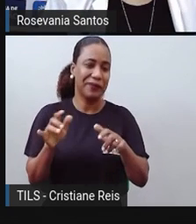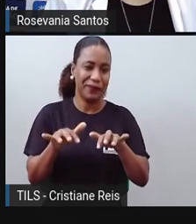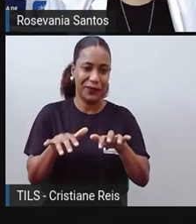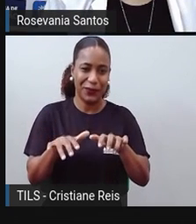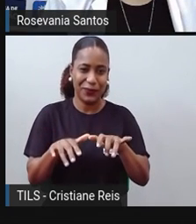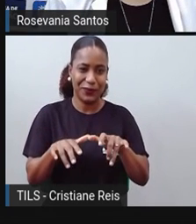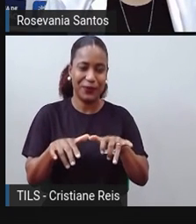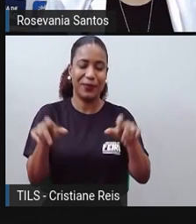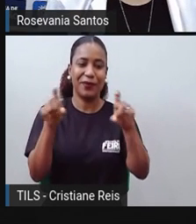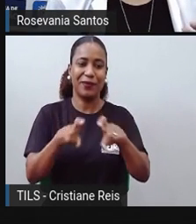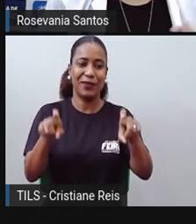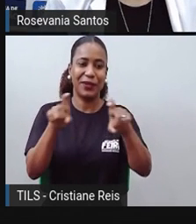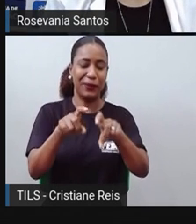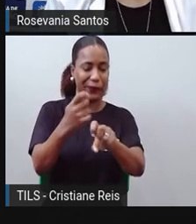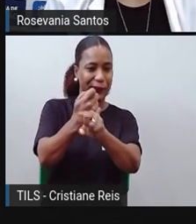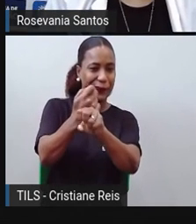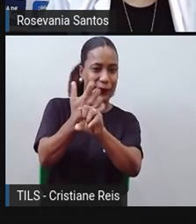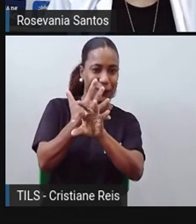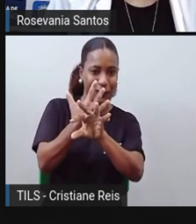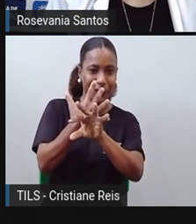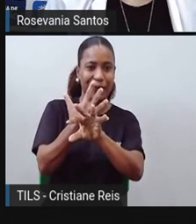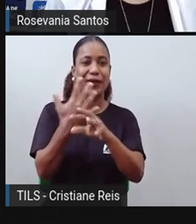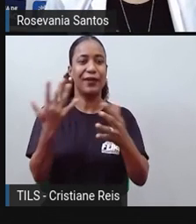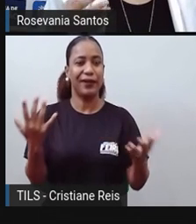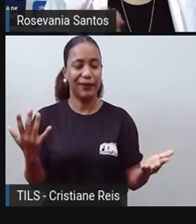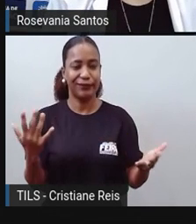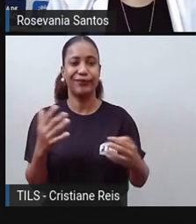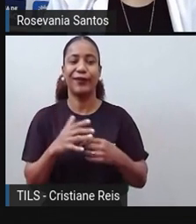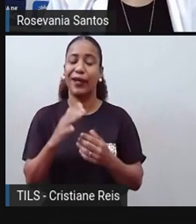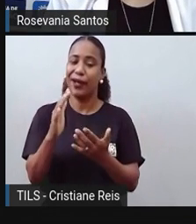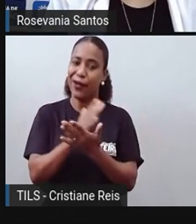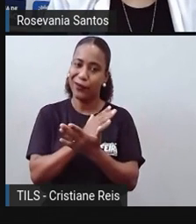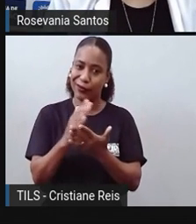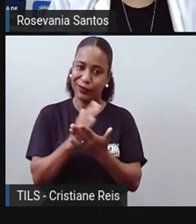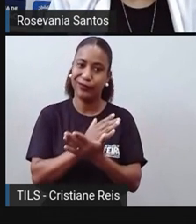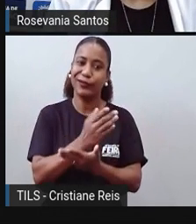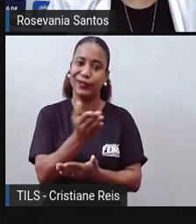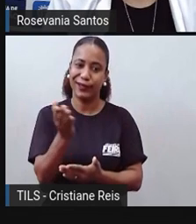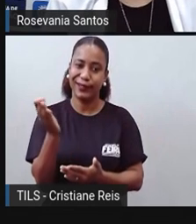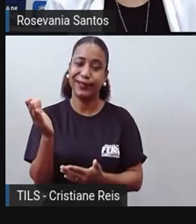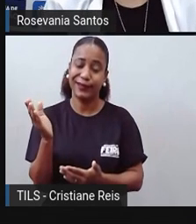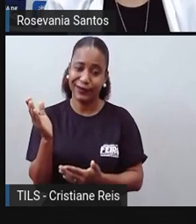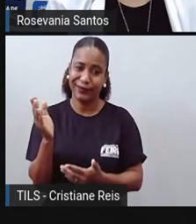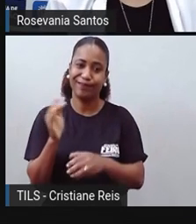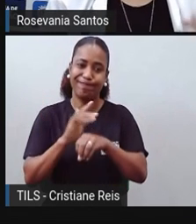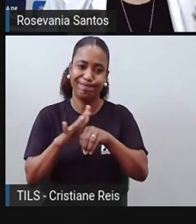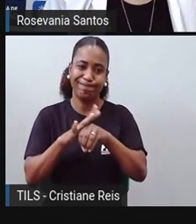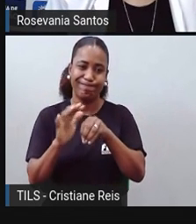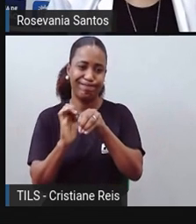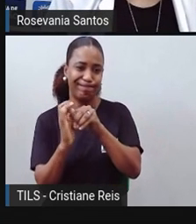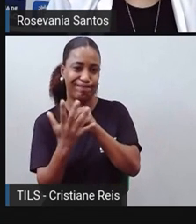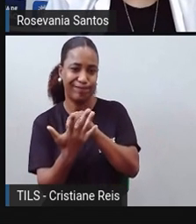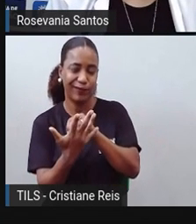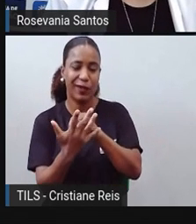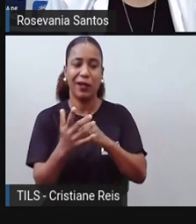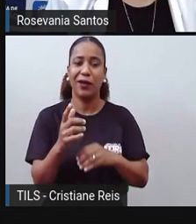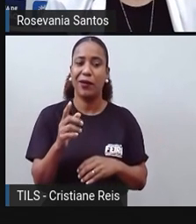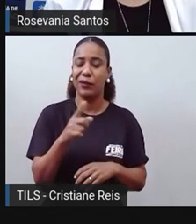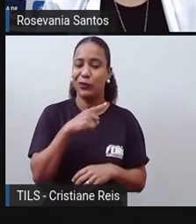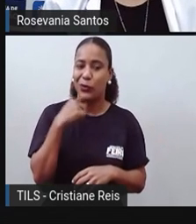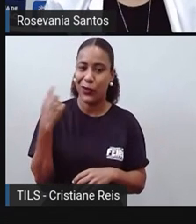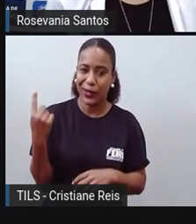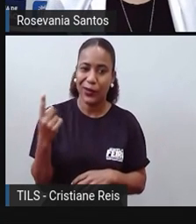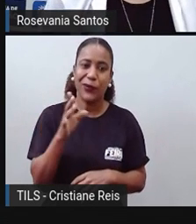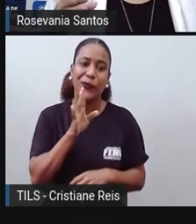medo, né, dessas doenças. Alguns de vocês, né, perderam pessoas muito queridas ou pessoas